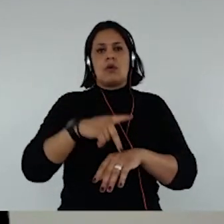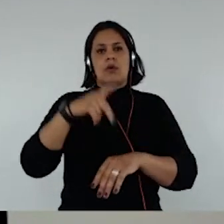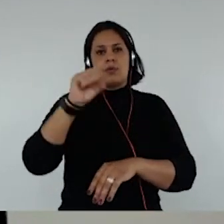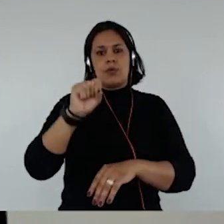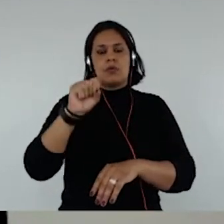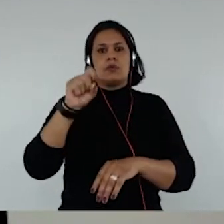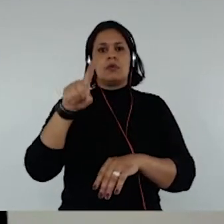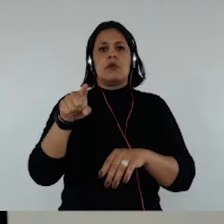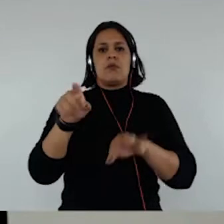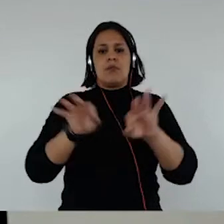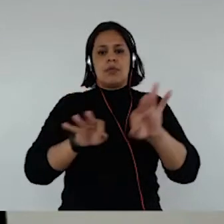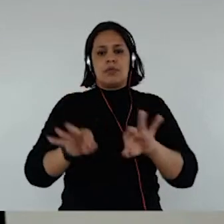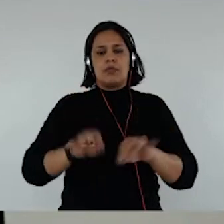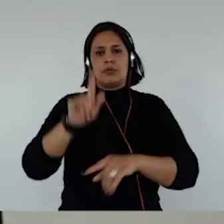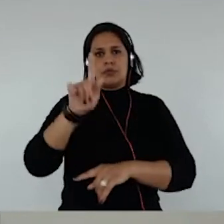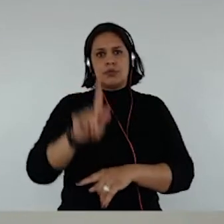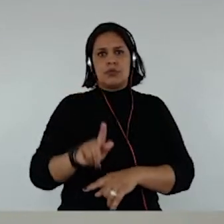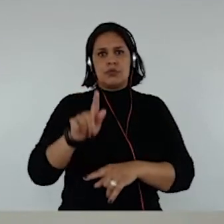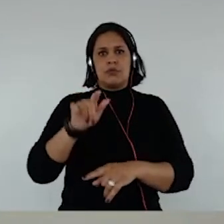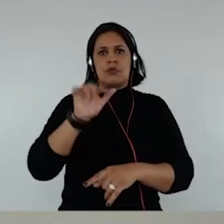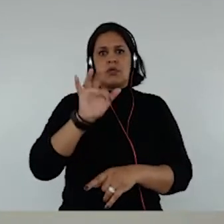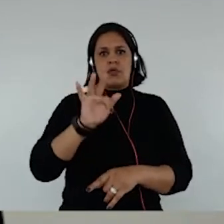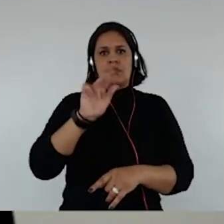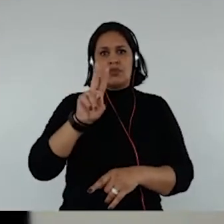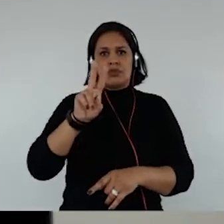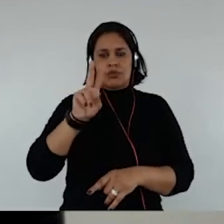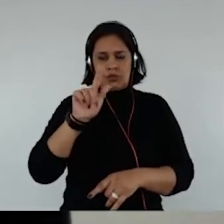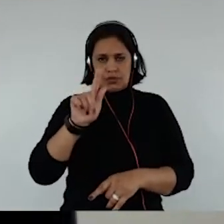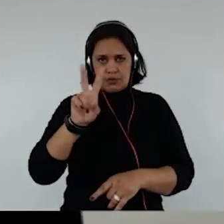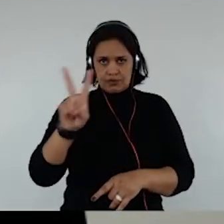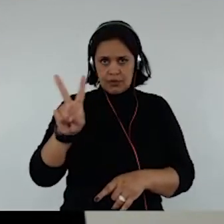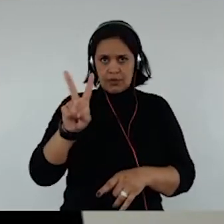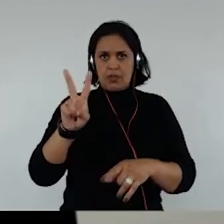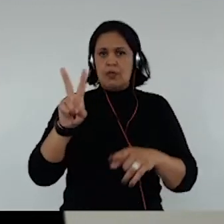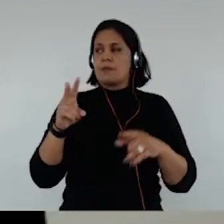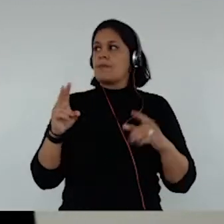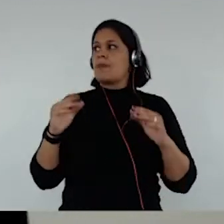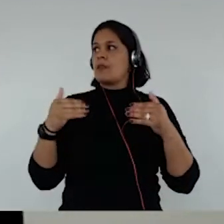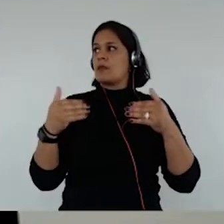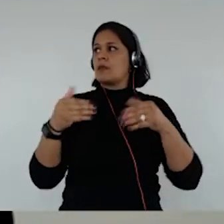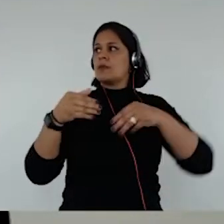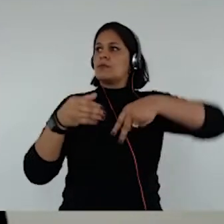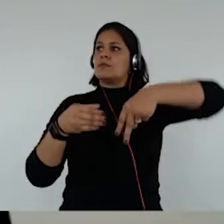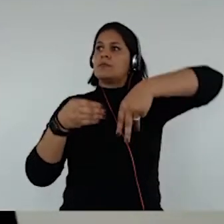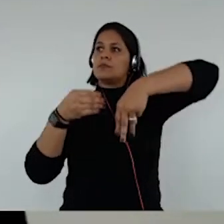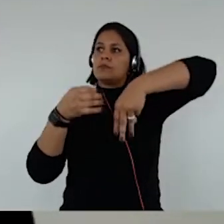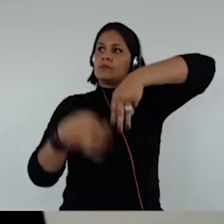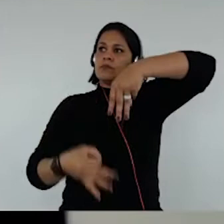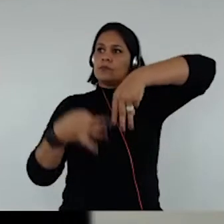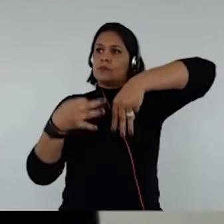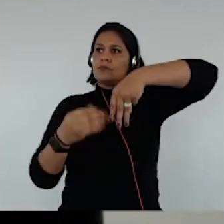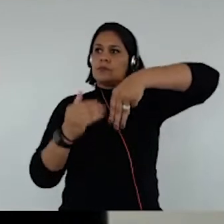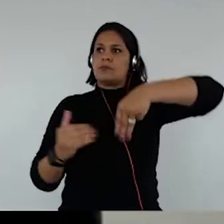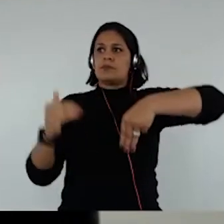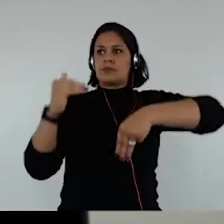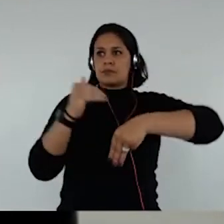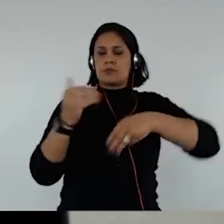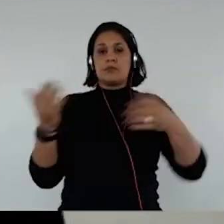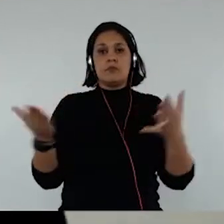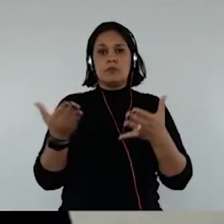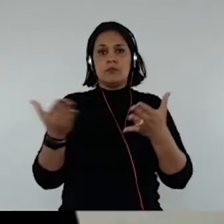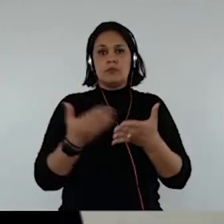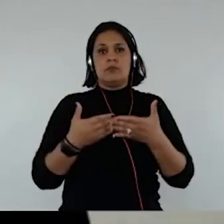Planejamento Estratégico na Fundação Getúlio Vargas e ministro do Superior Tribunal de Justiça. Dou início a